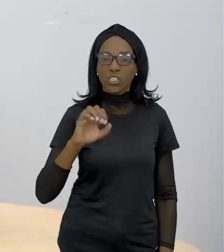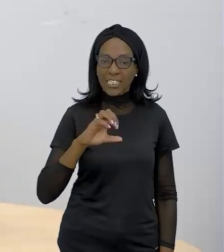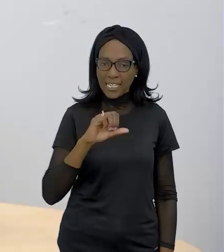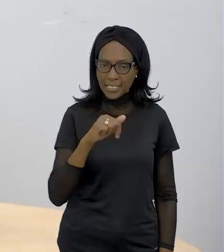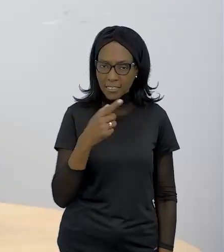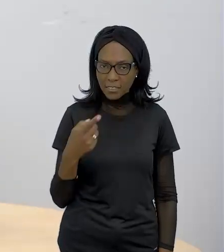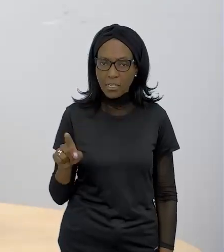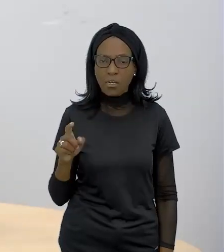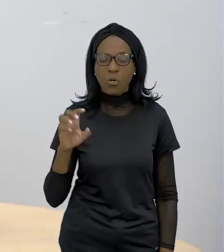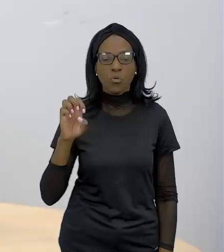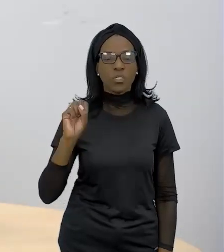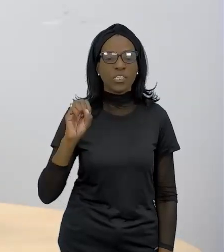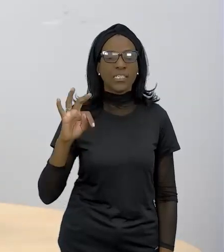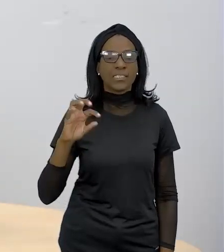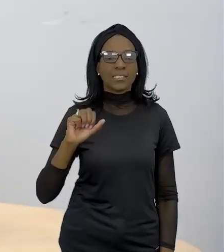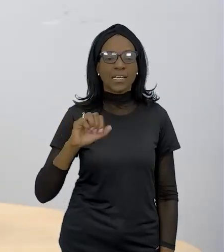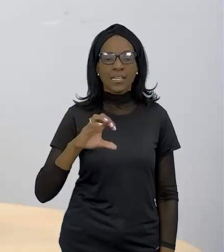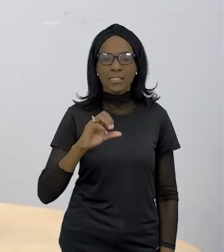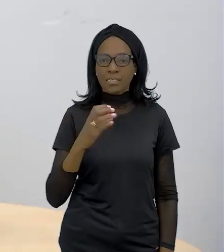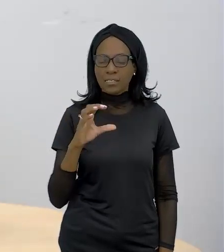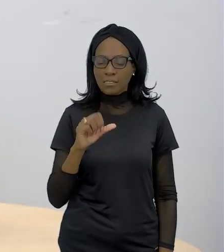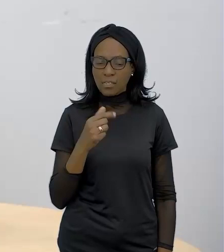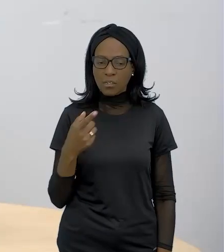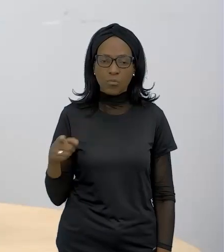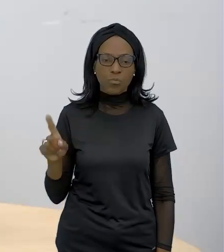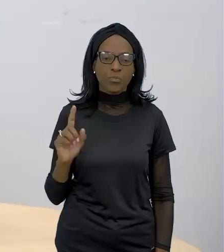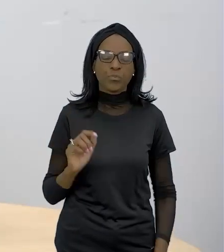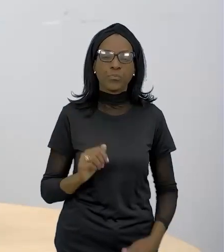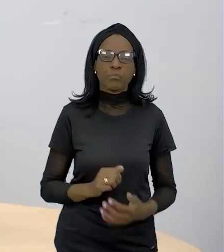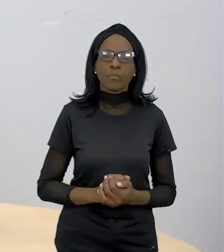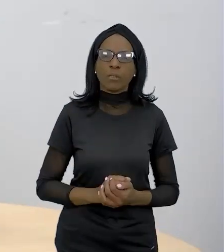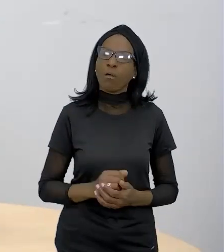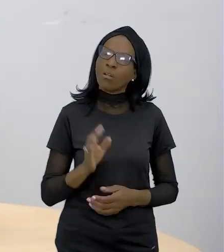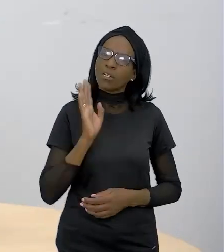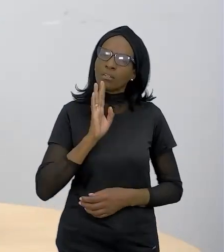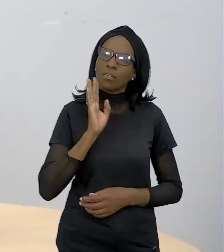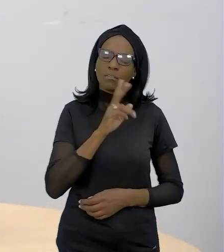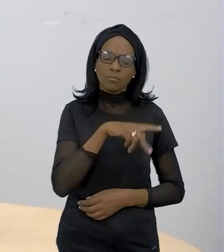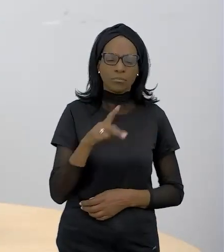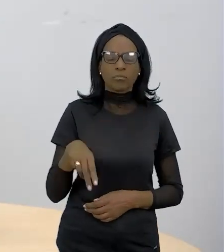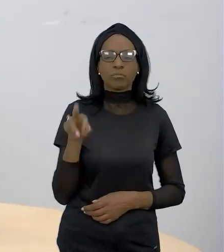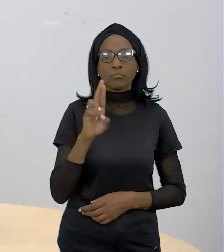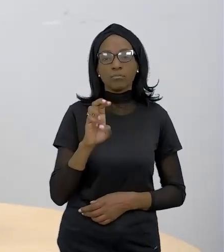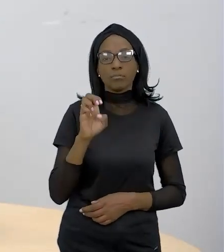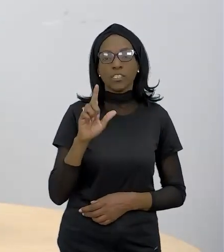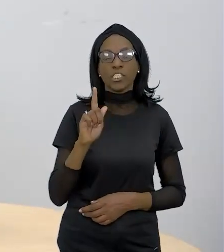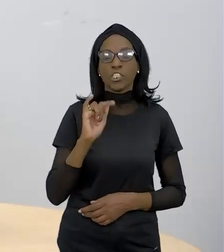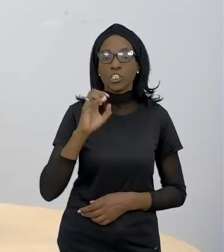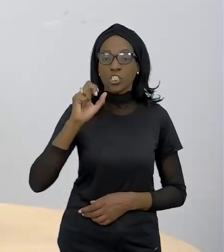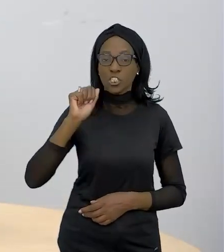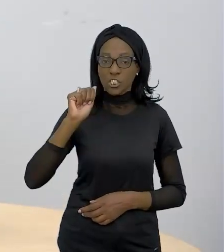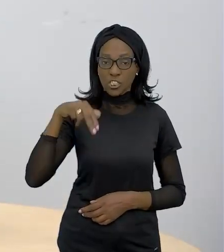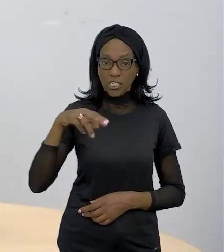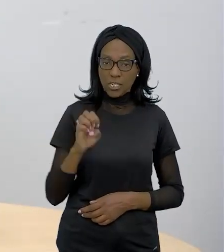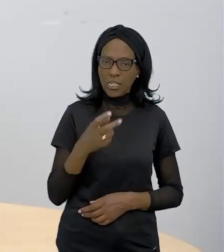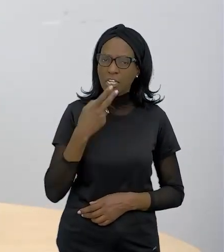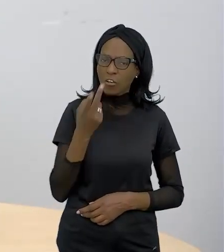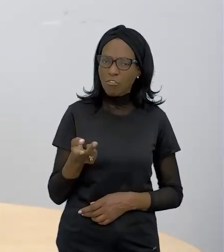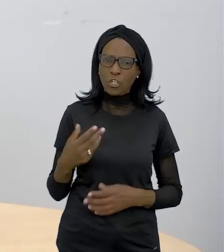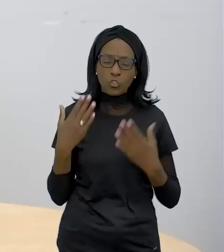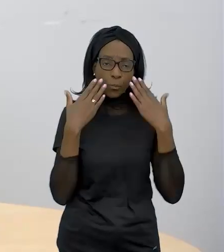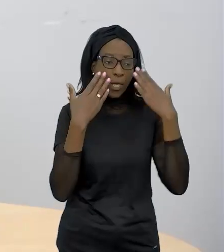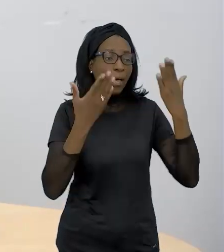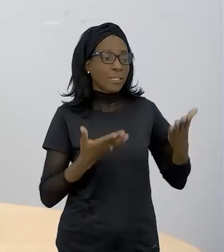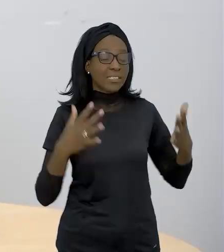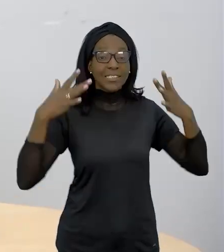Sim. Olha só que interessante, a professora Regiane, ela falou sobre apresentação de